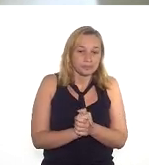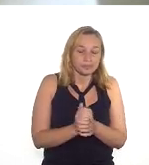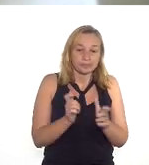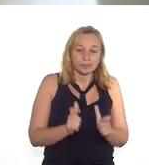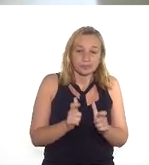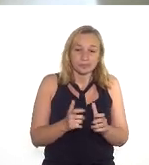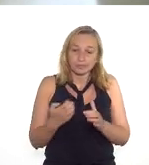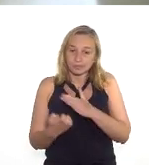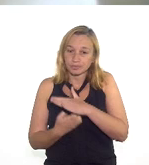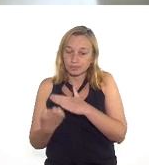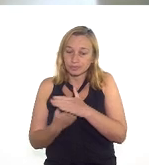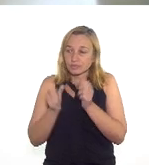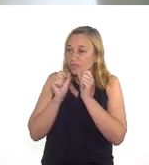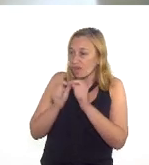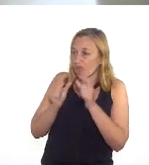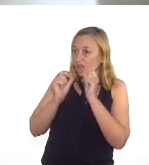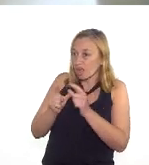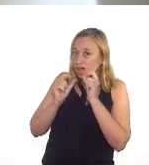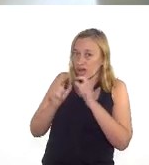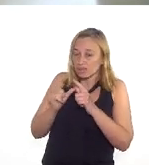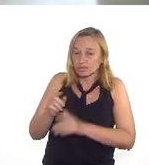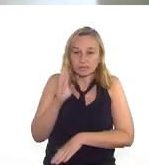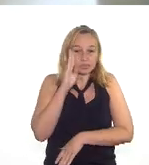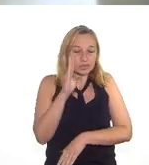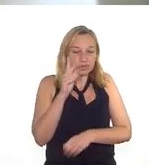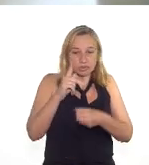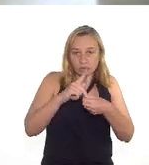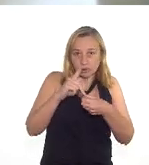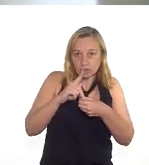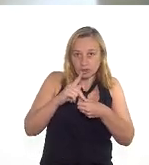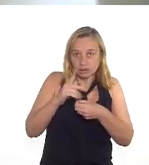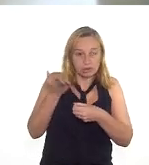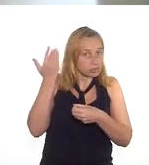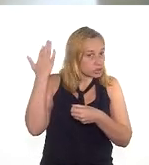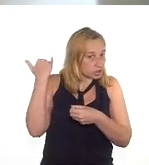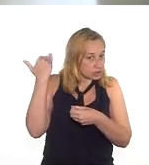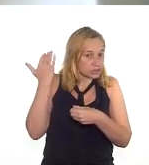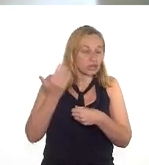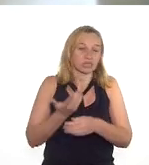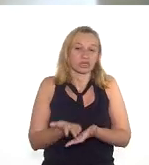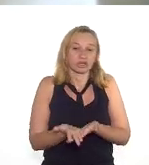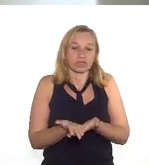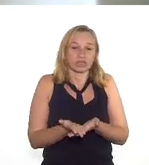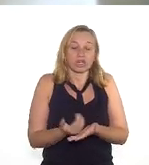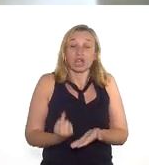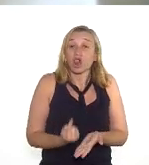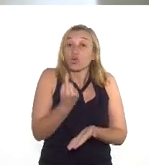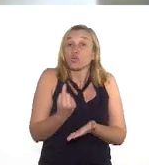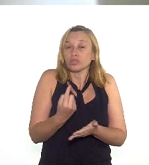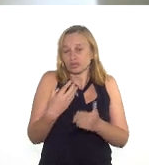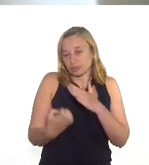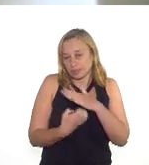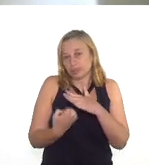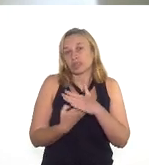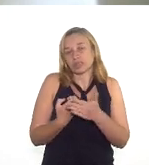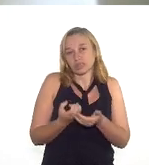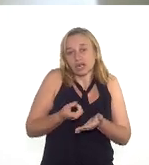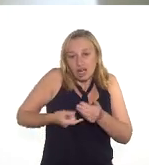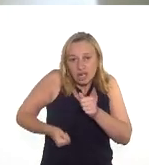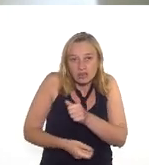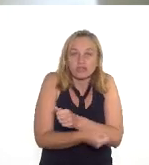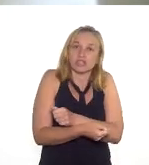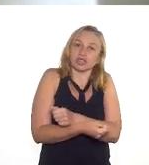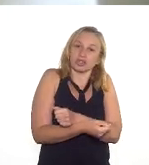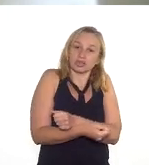as empresas reclamavam, né, principalmente a Petrobras, né, naquela época era praticamente a única investidora